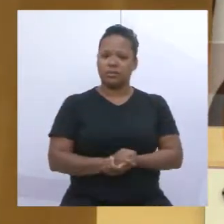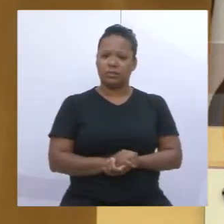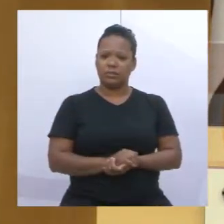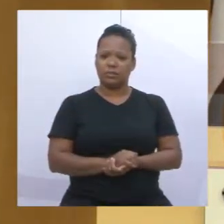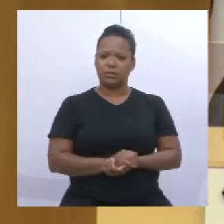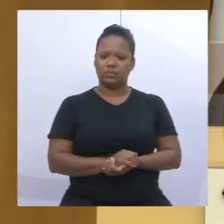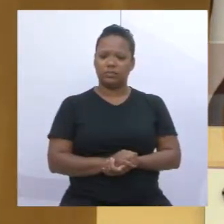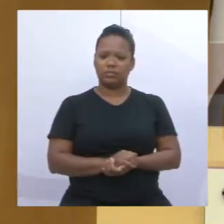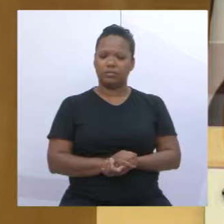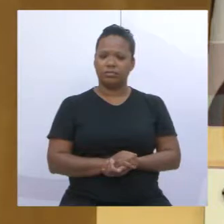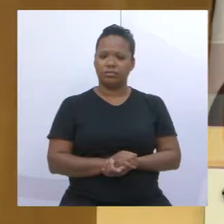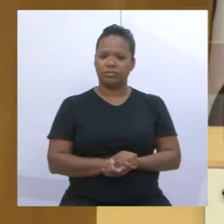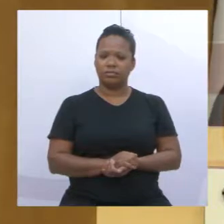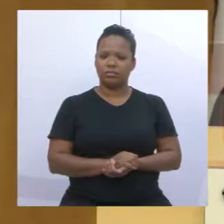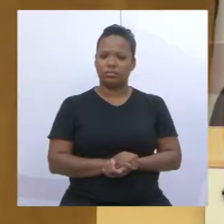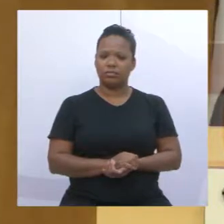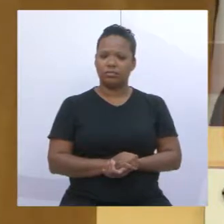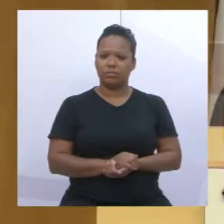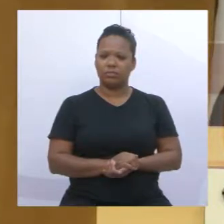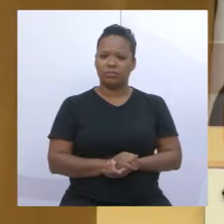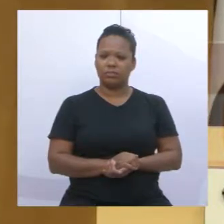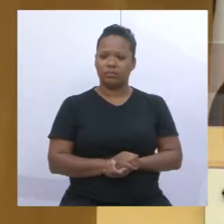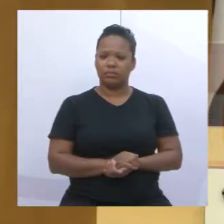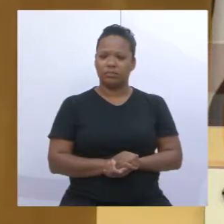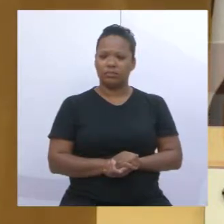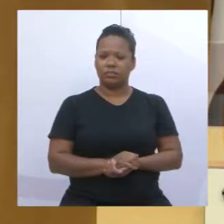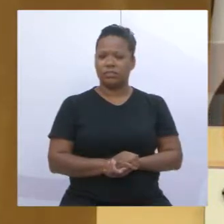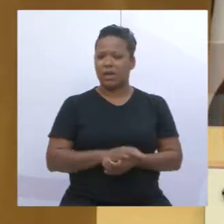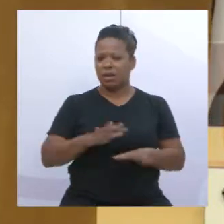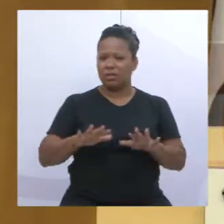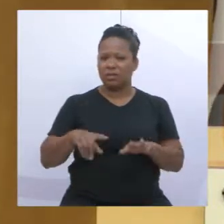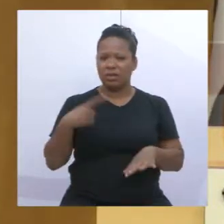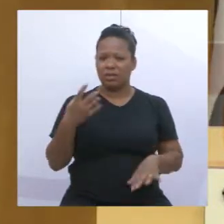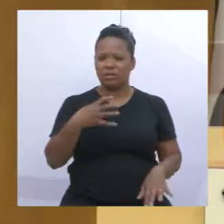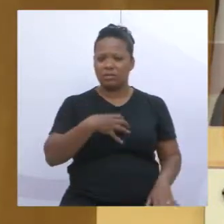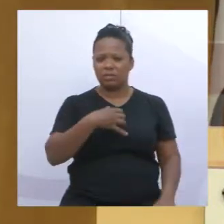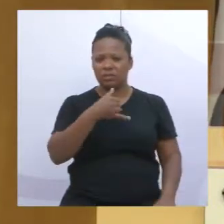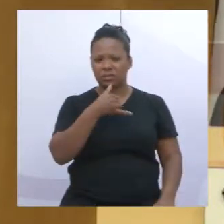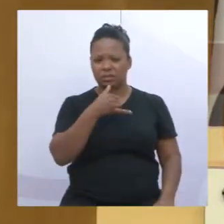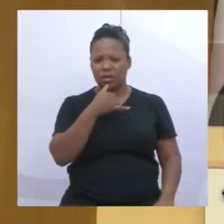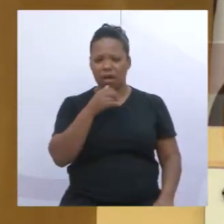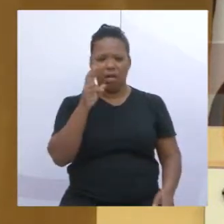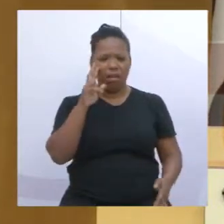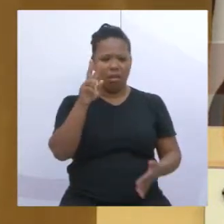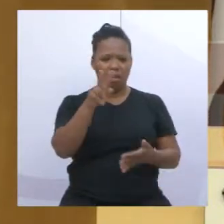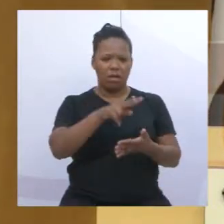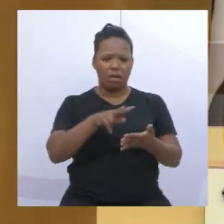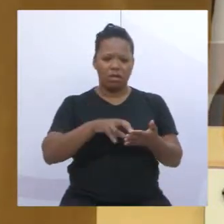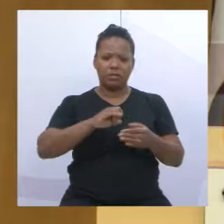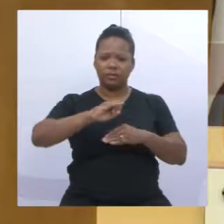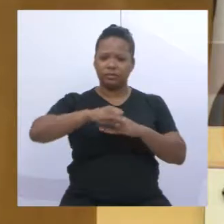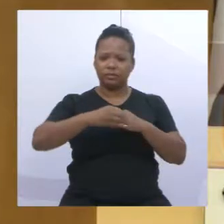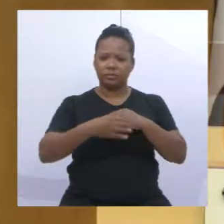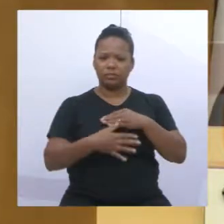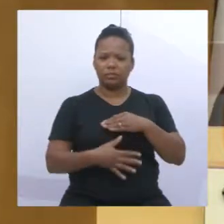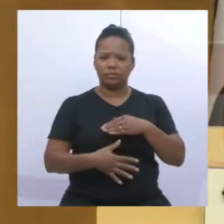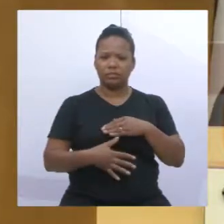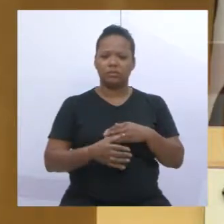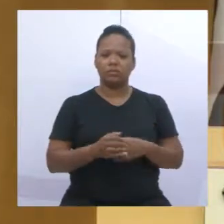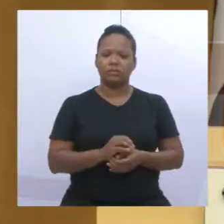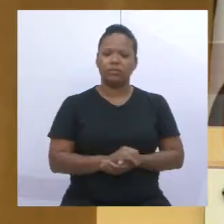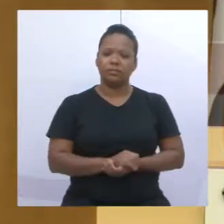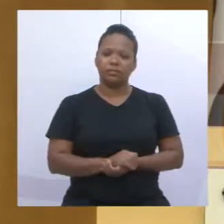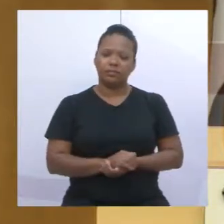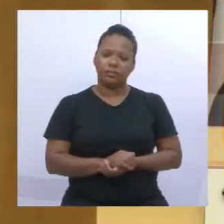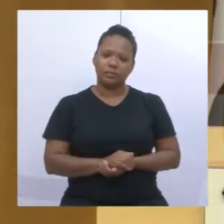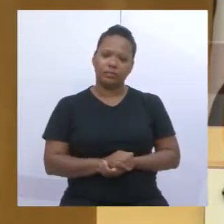Então, eu acho que é por isso que a gente muitas vezes se entristece. E aqui eu queria ler a justificativa aqui também,